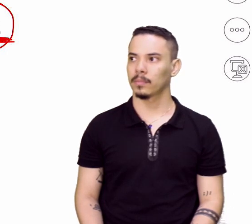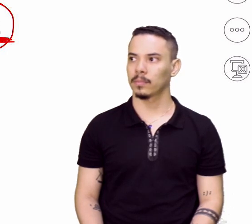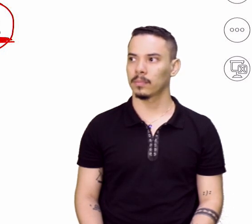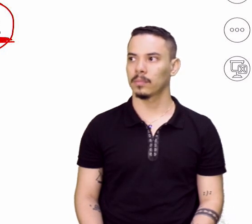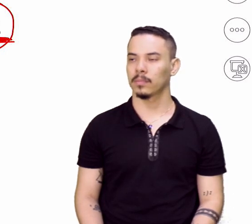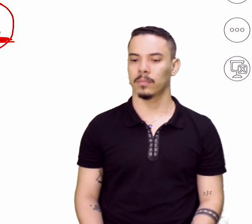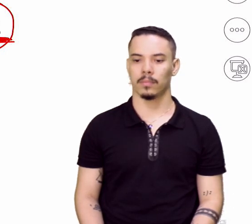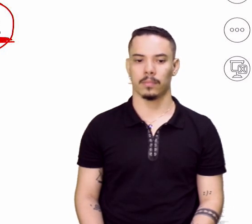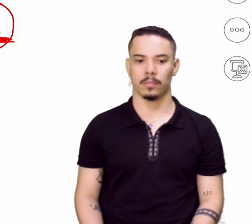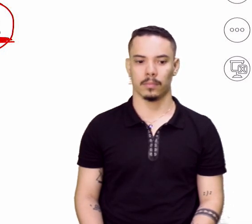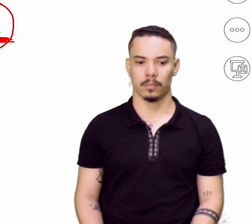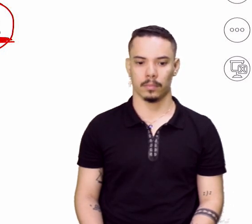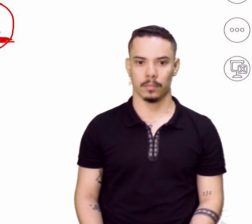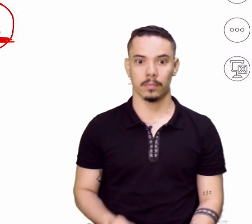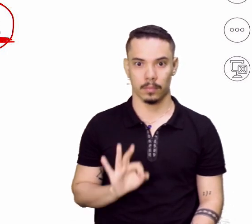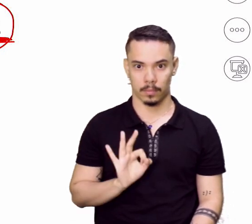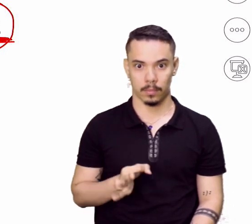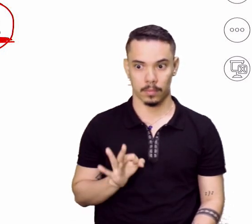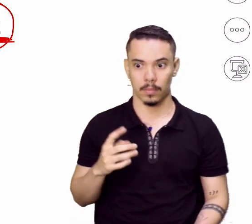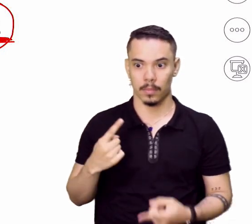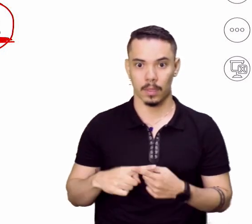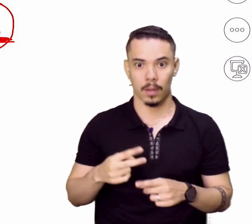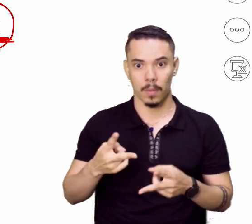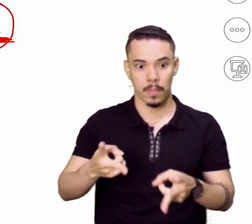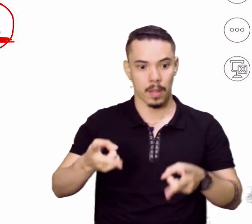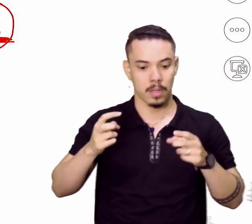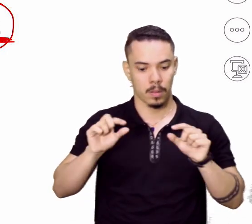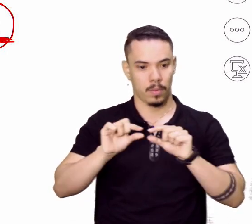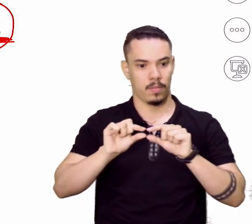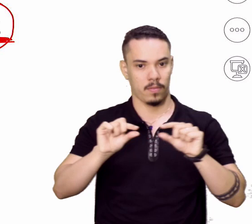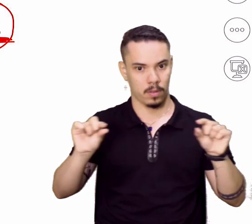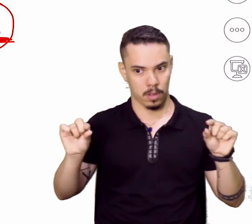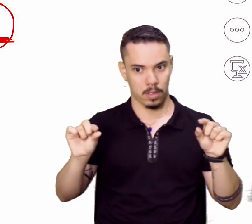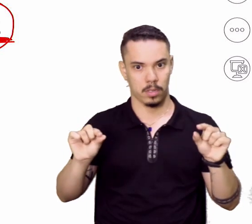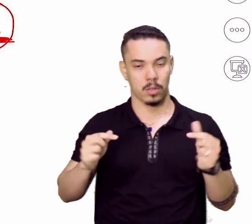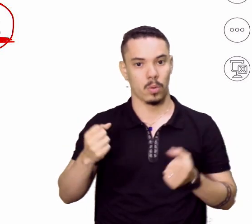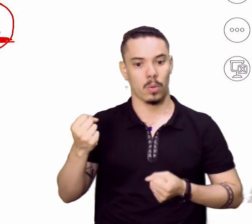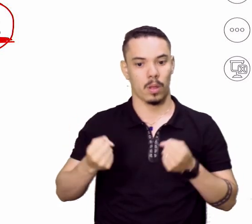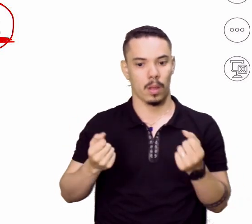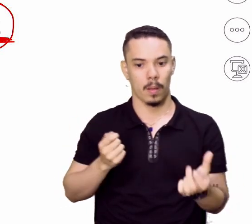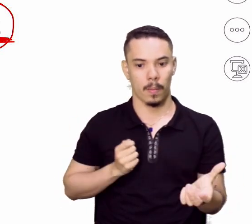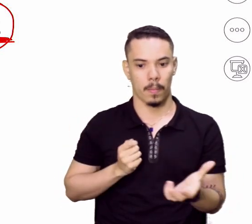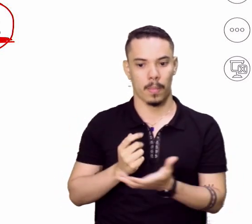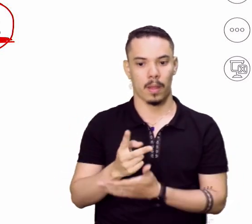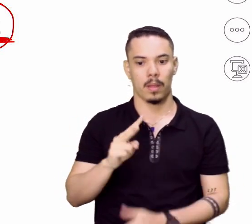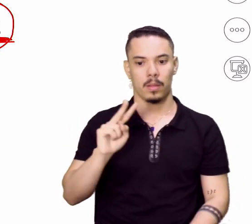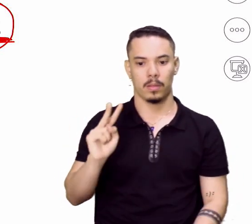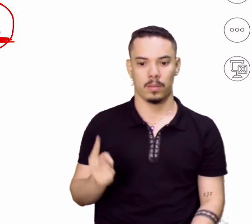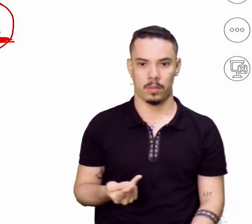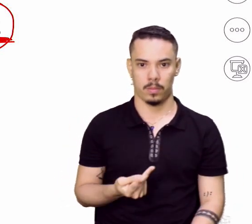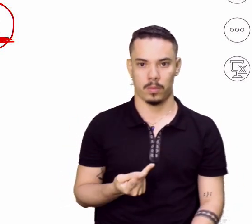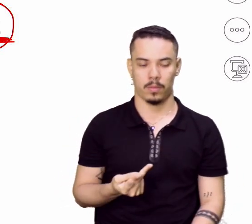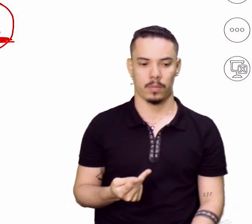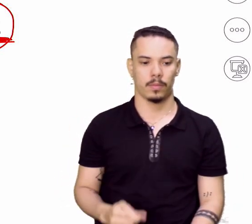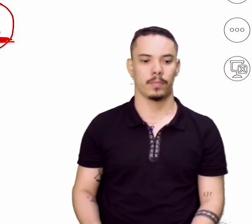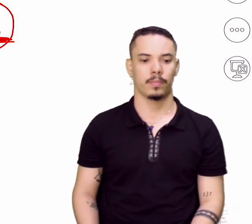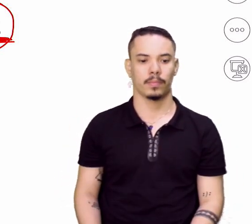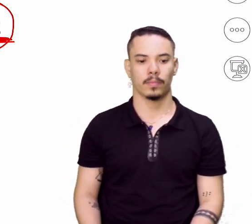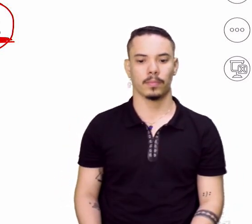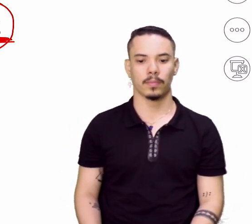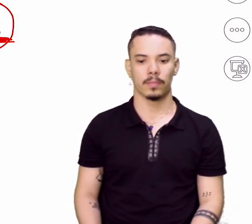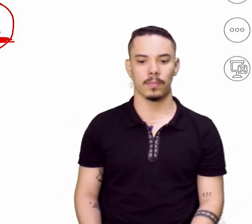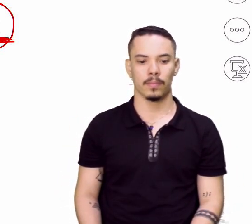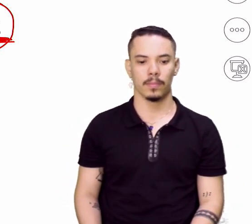which I paid $2,000 for. Então, este é o carro que eu paguei R$200. Agora, se